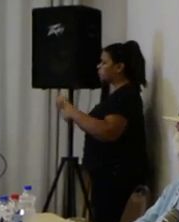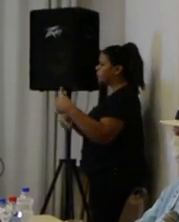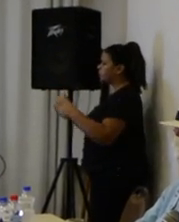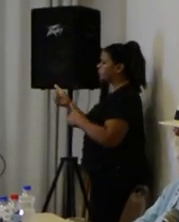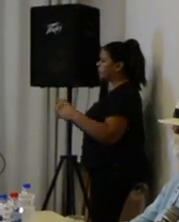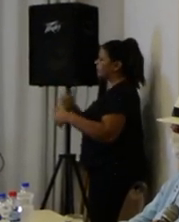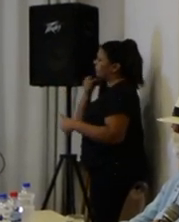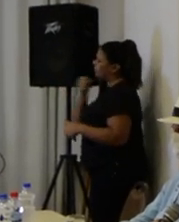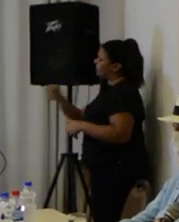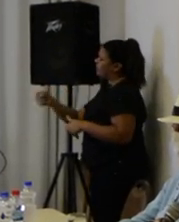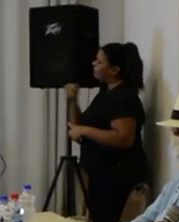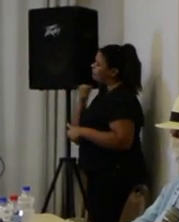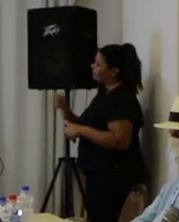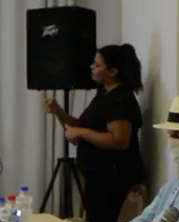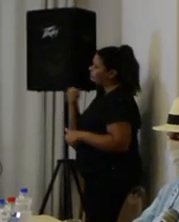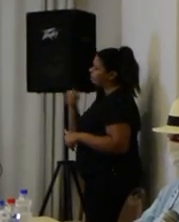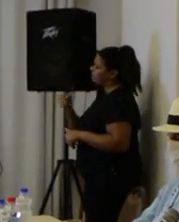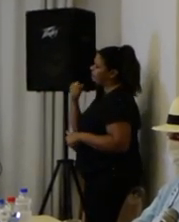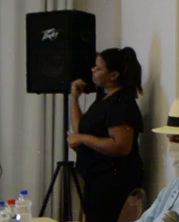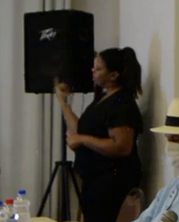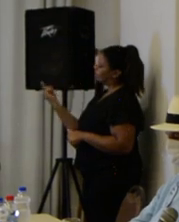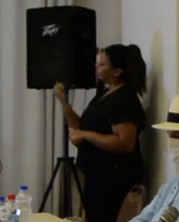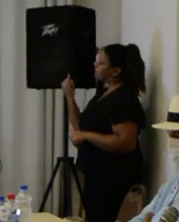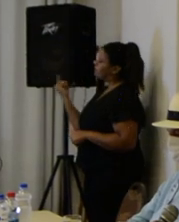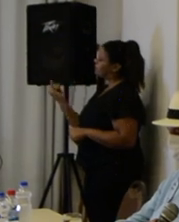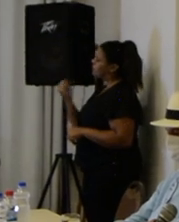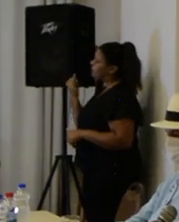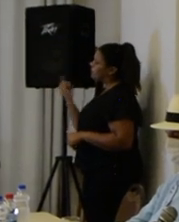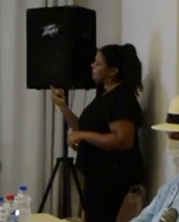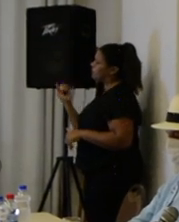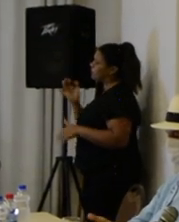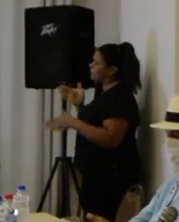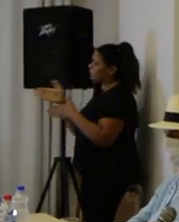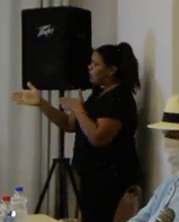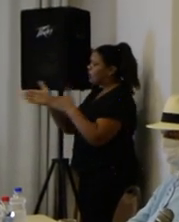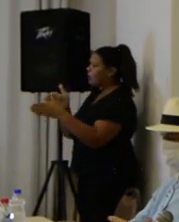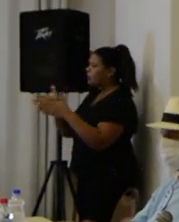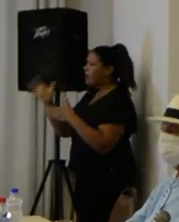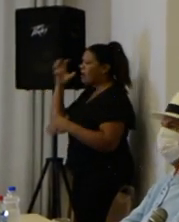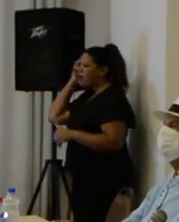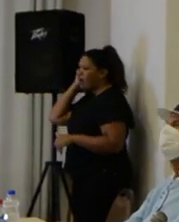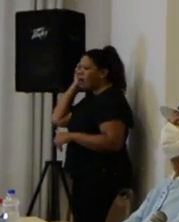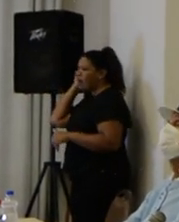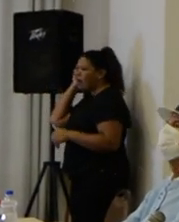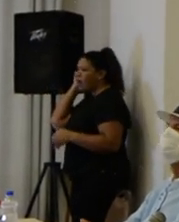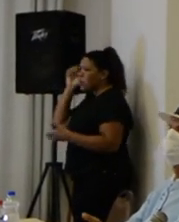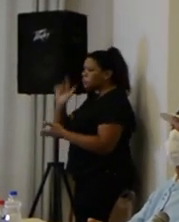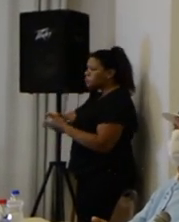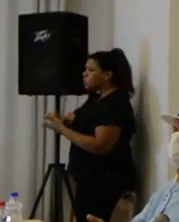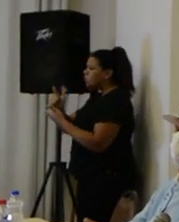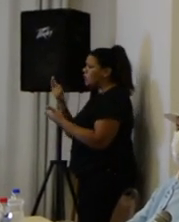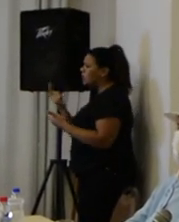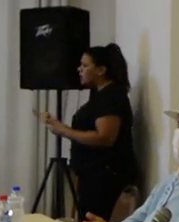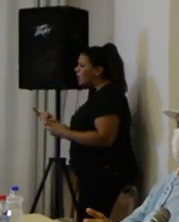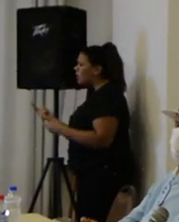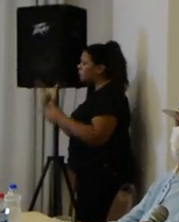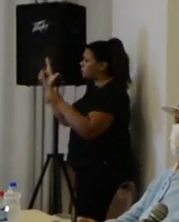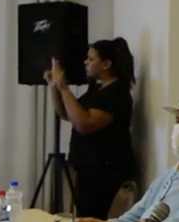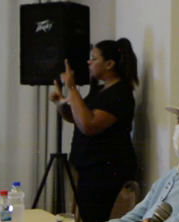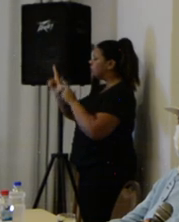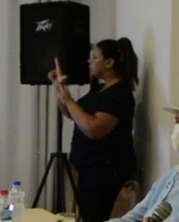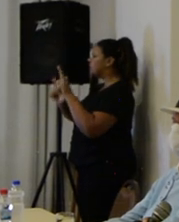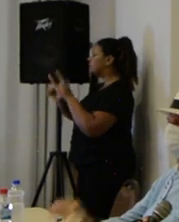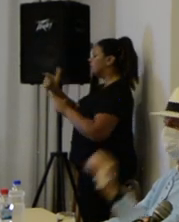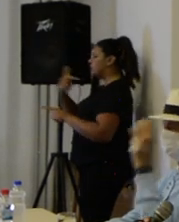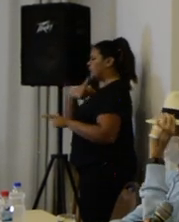de entrevistas, de idas à rádio, de falar para jornal, independente da fase do governo.